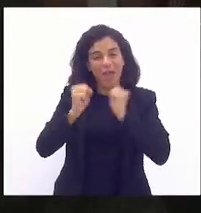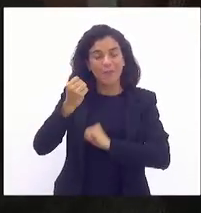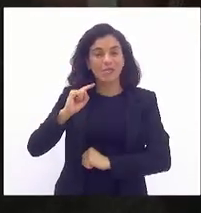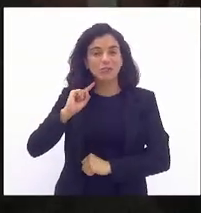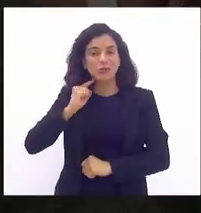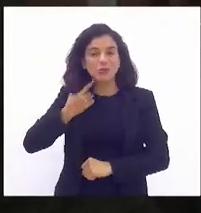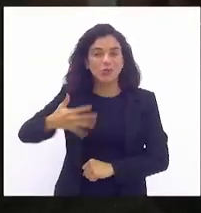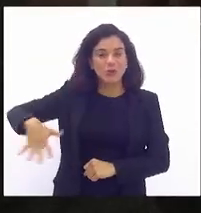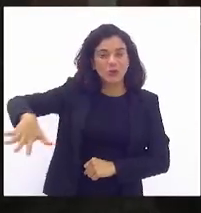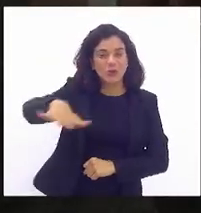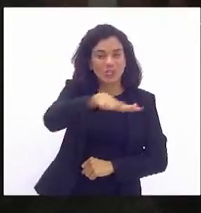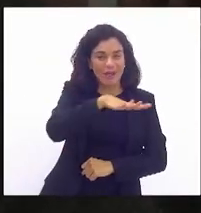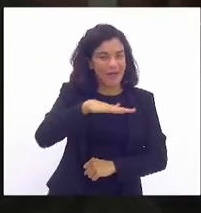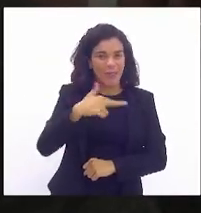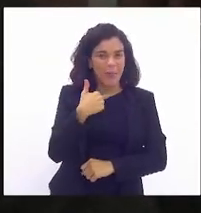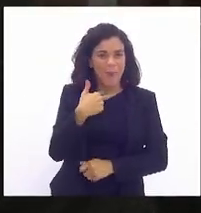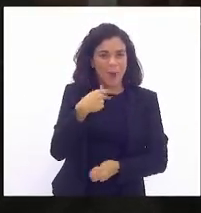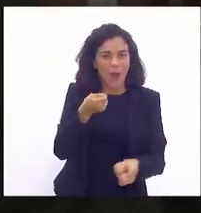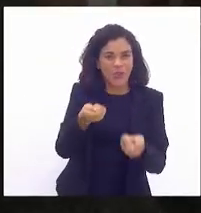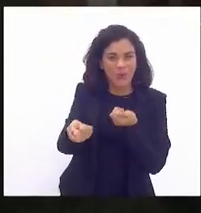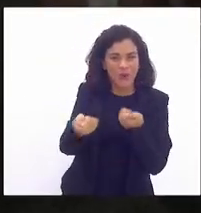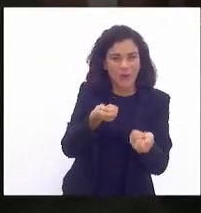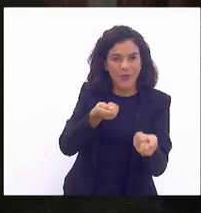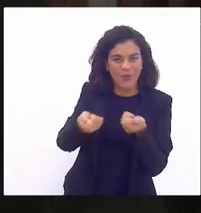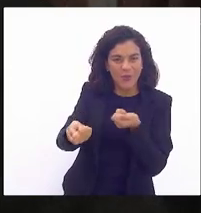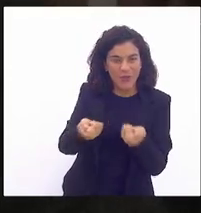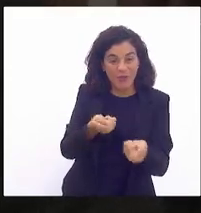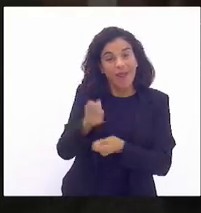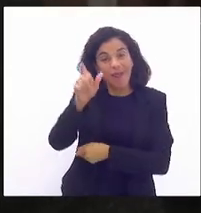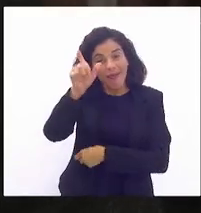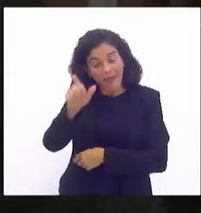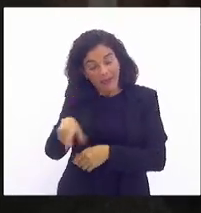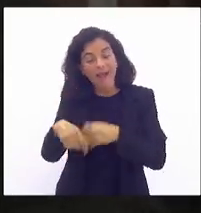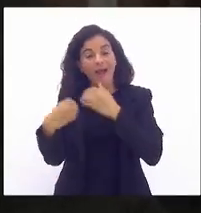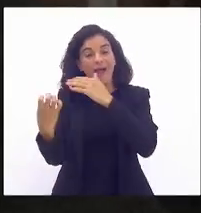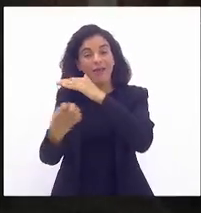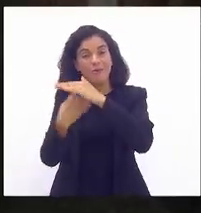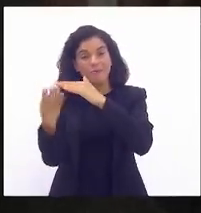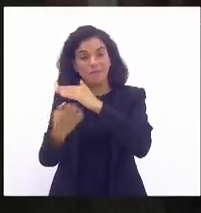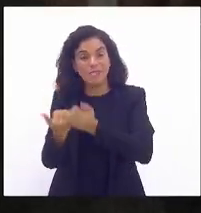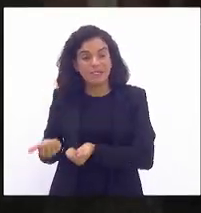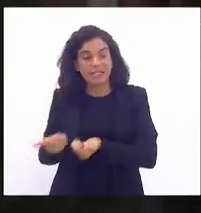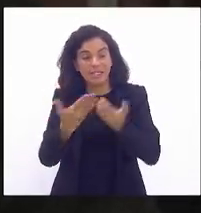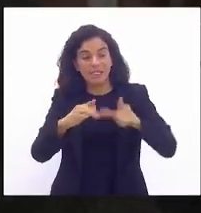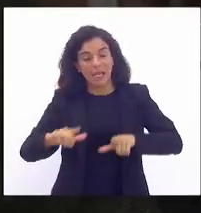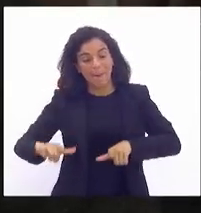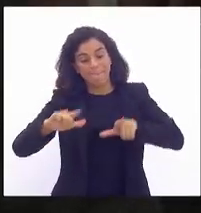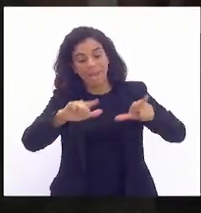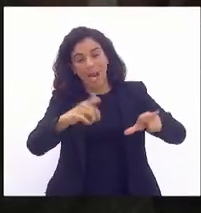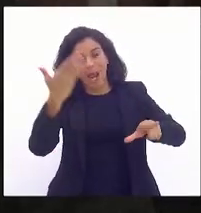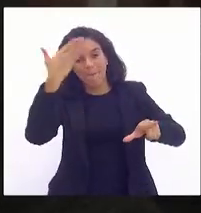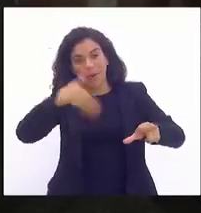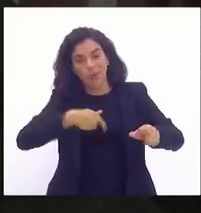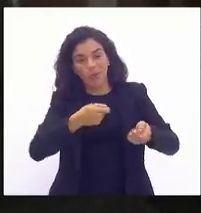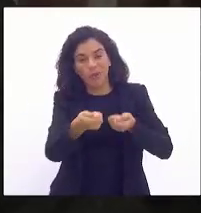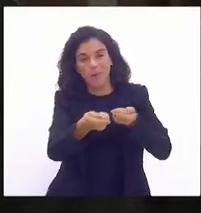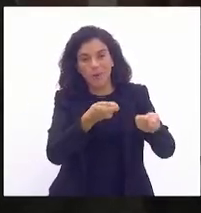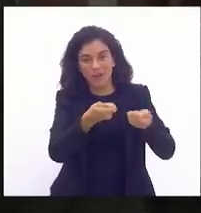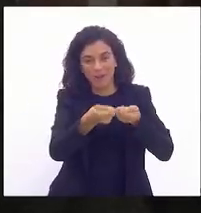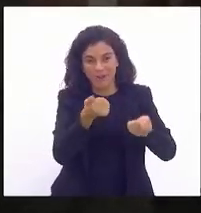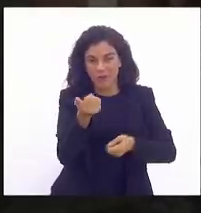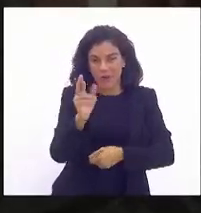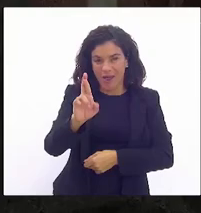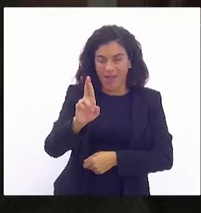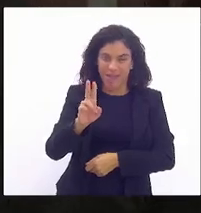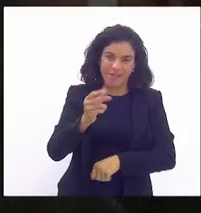os controles de monitoramento, se é ela que manda para o INEA os laudos de monitoramento do ar de Volta